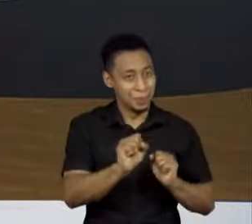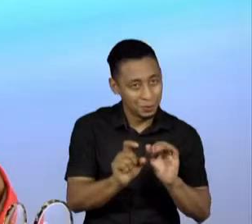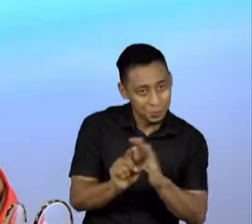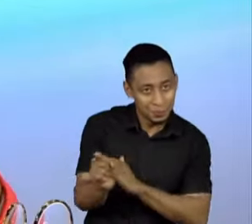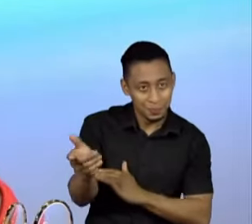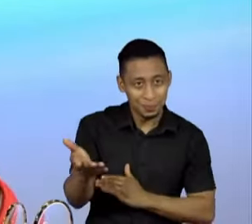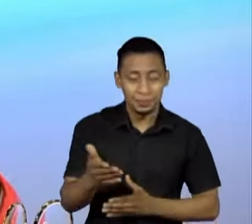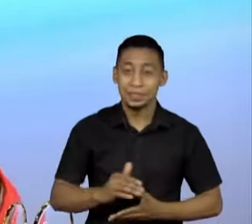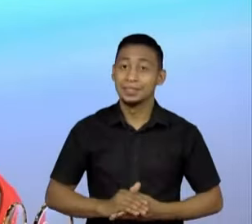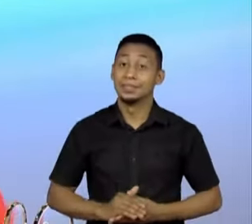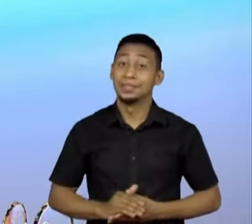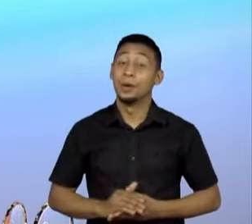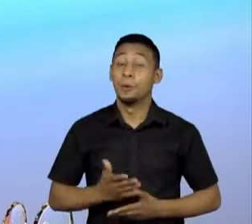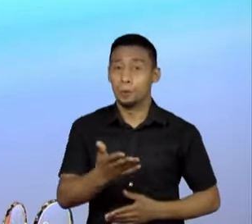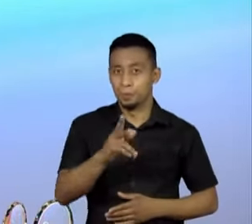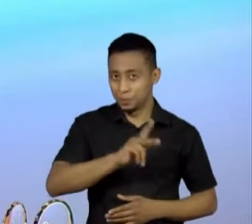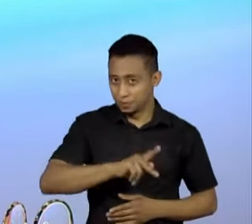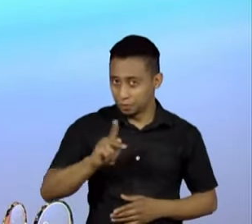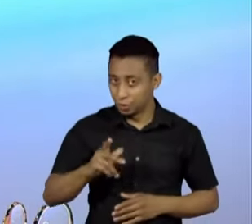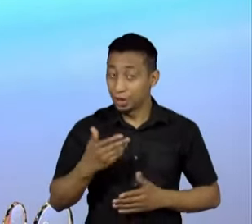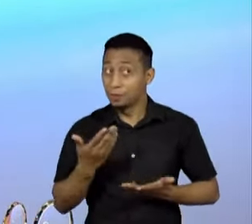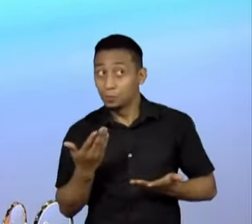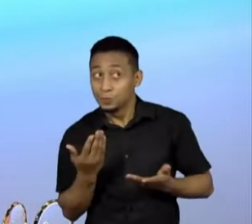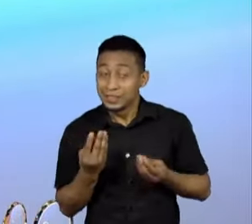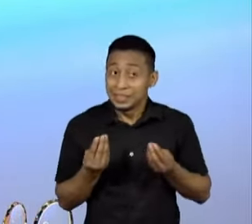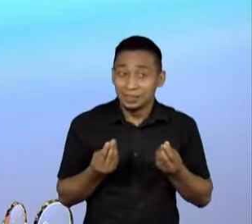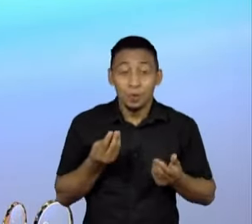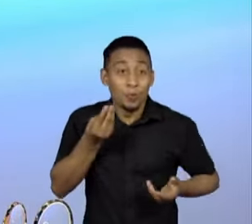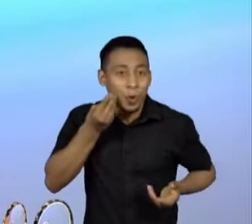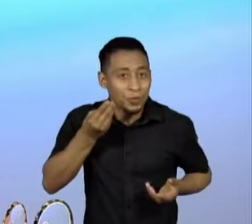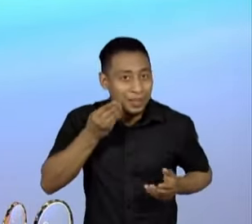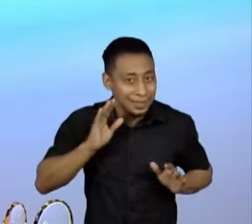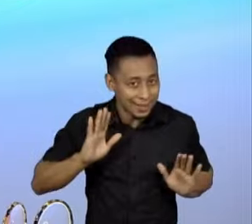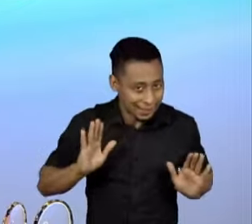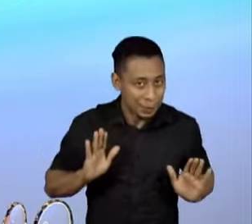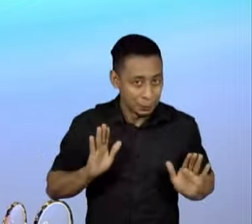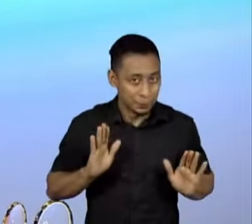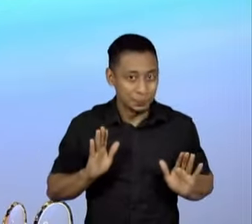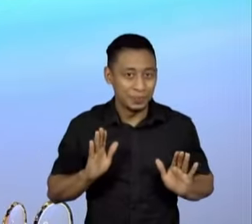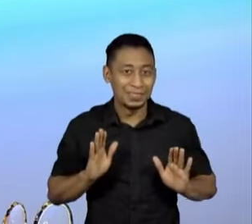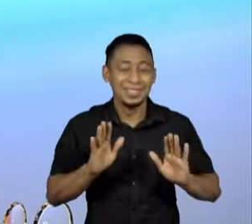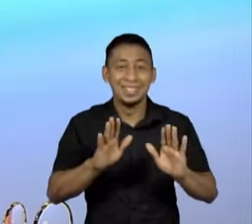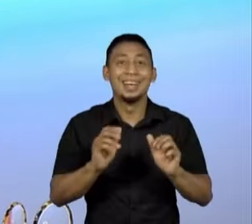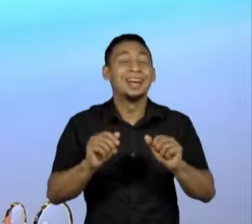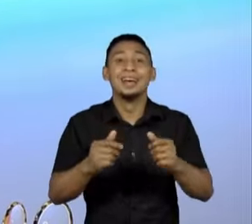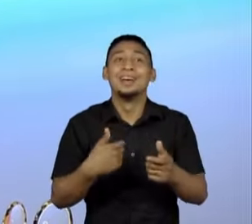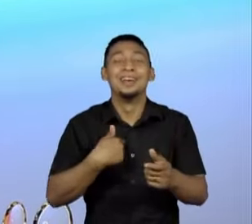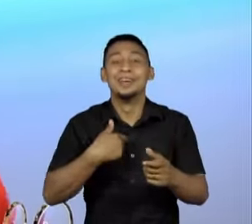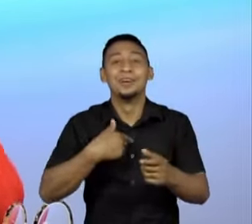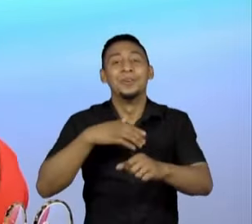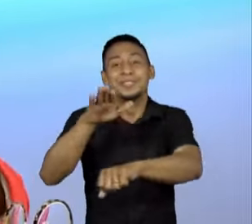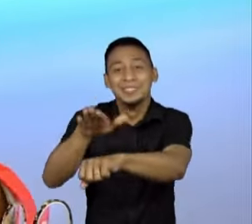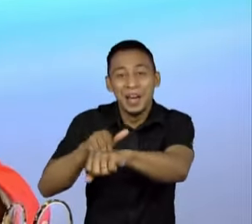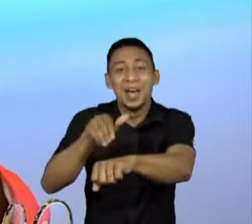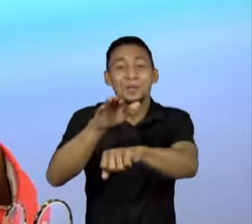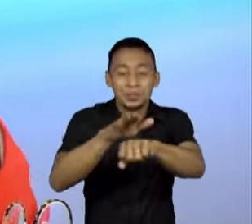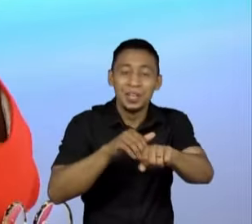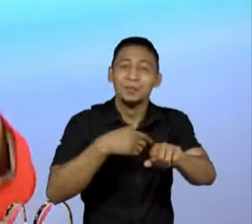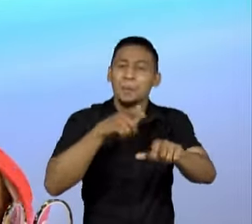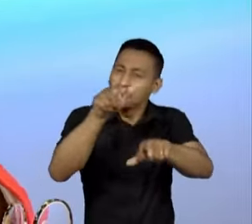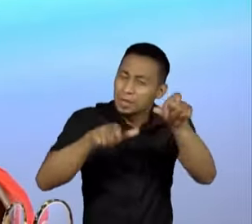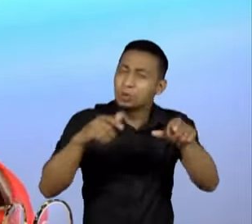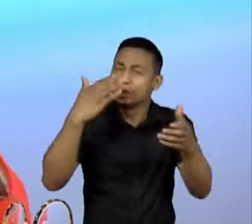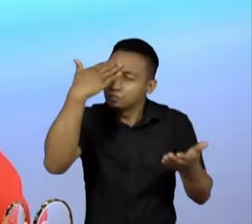favor. Professora, eu vou aqui me policiar e tentar vencer o meu hábito de chamar todo mundo que eu